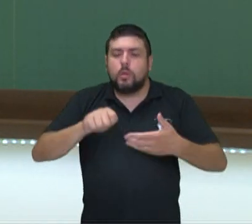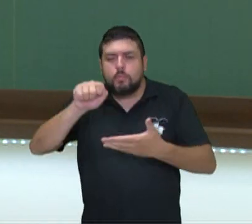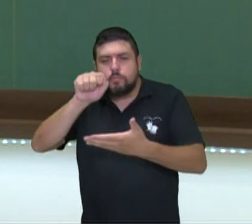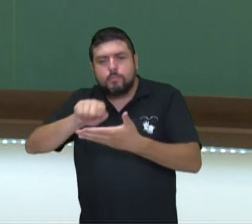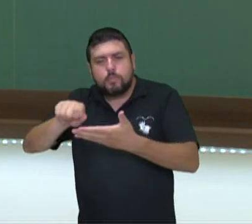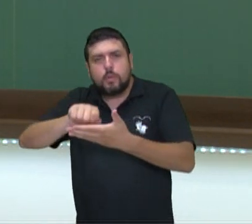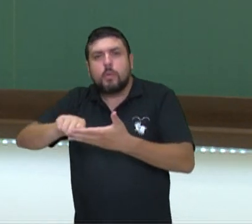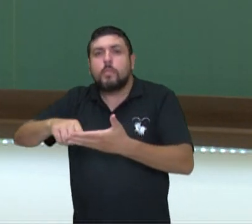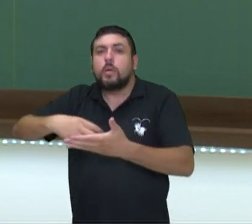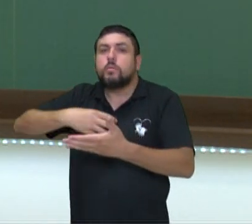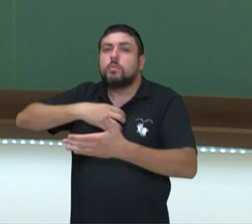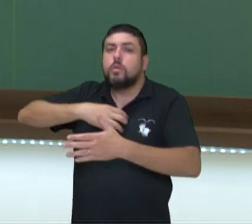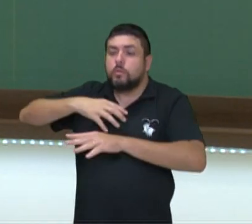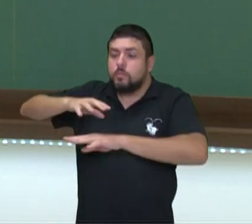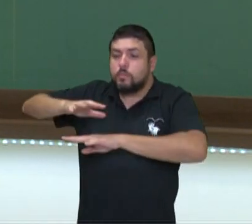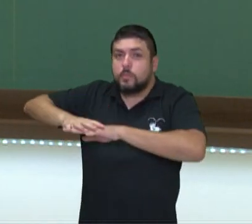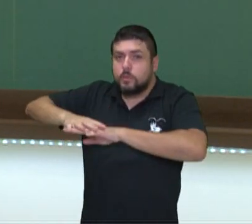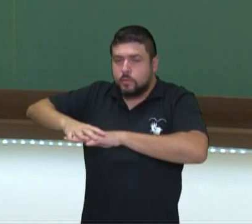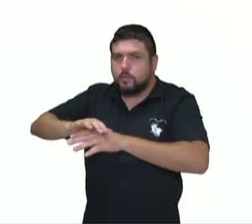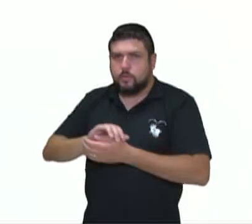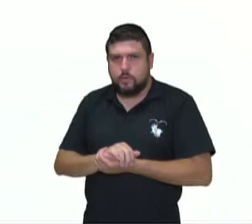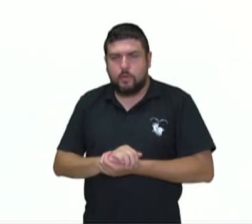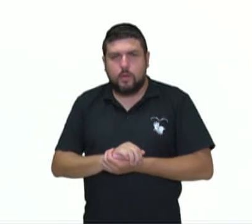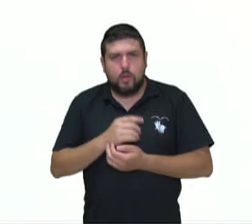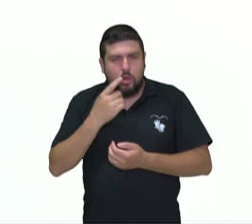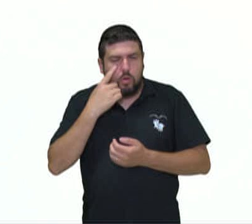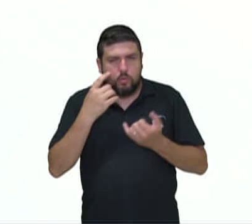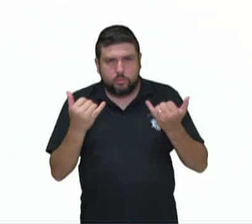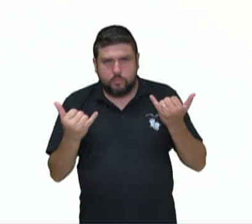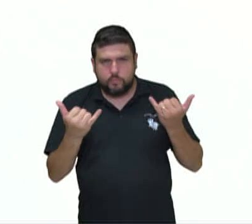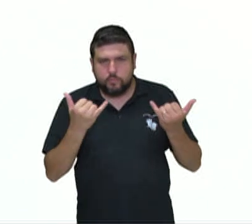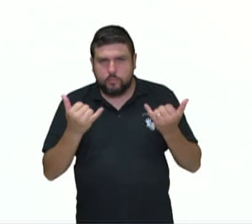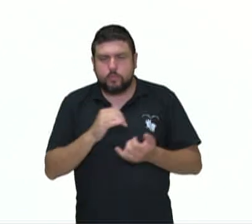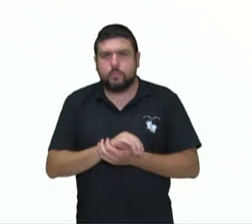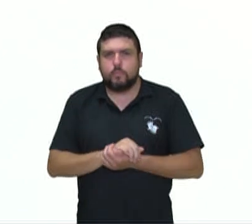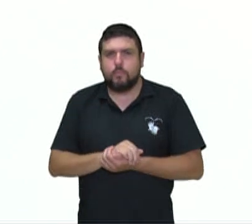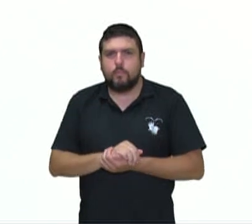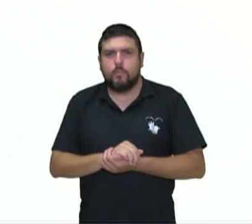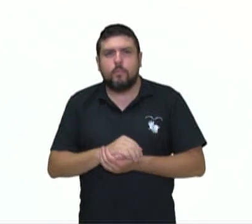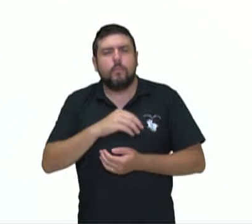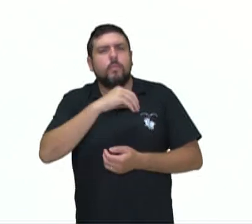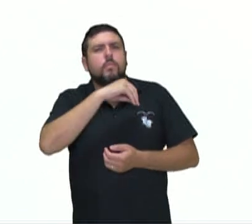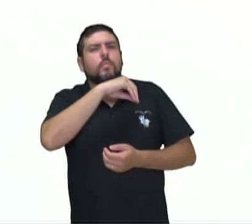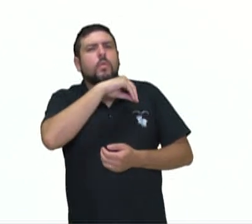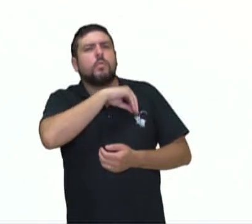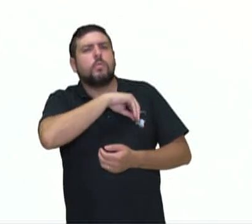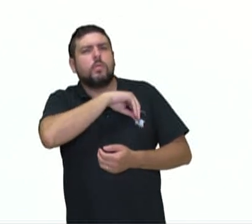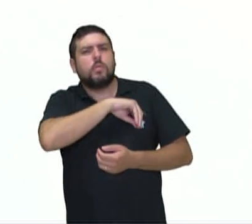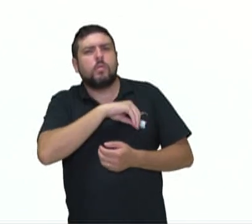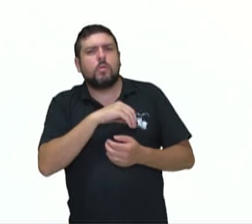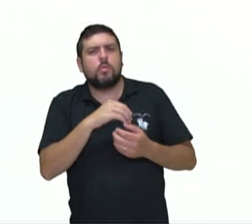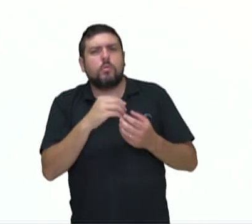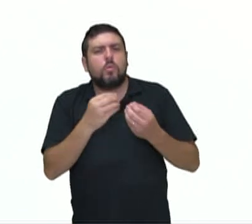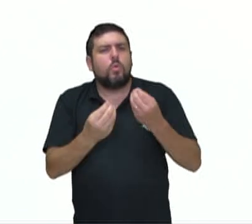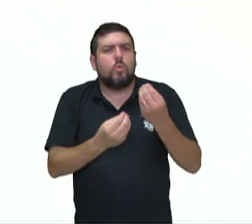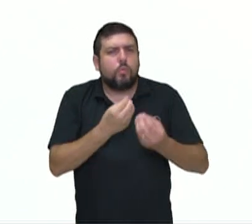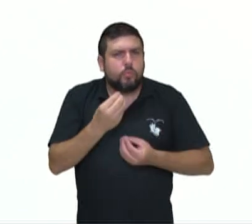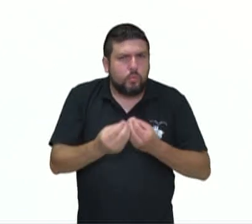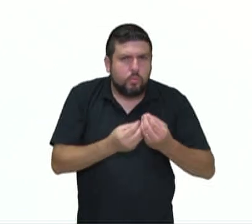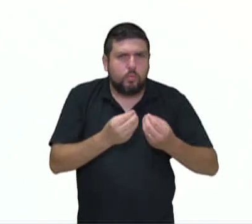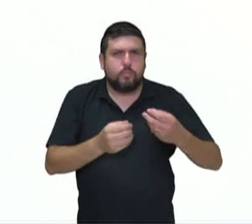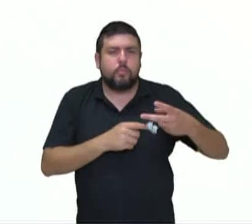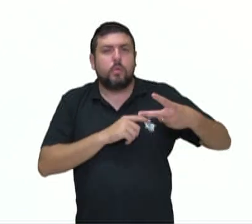prestar atenção nessas informações, como o salário está sendo composto, os valores que